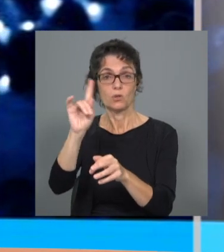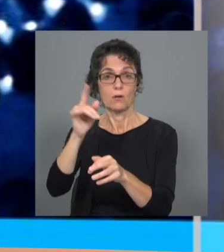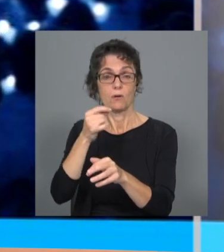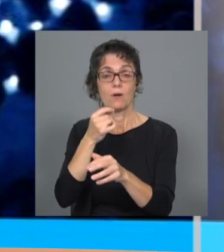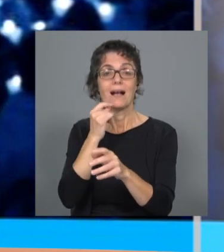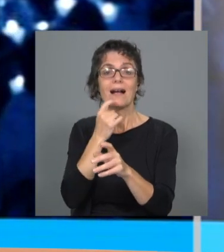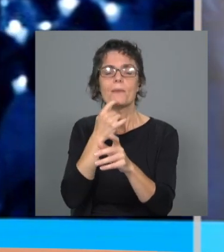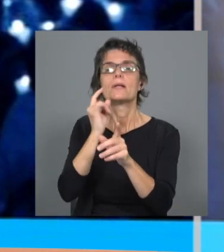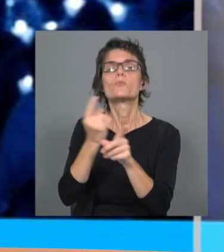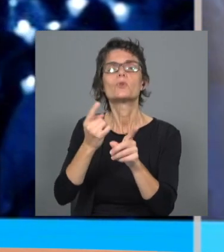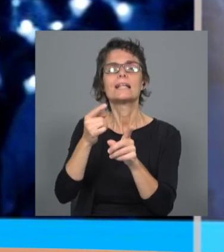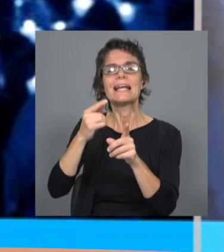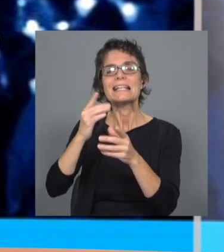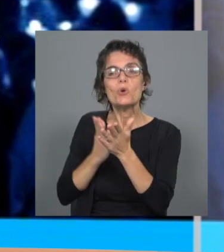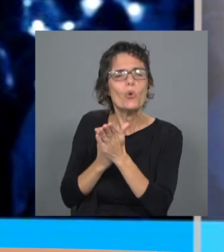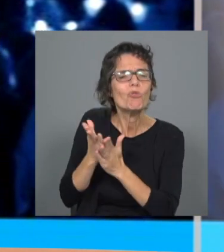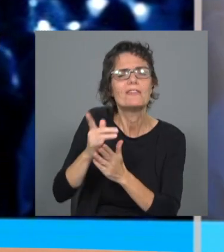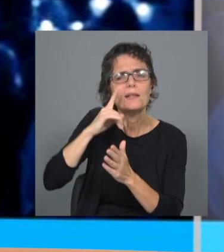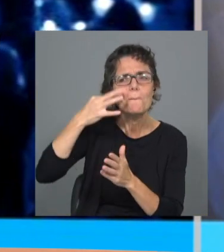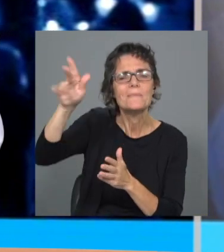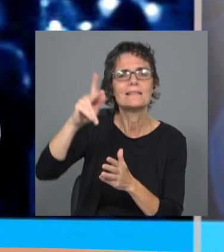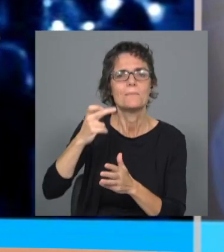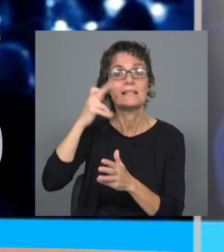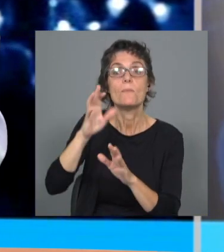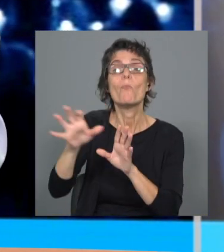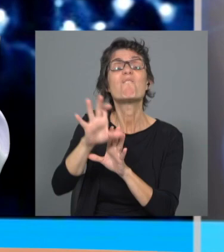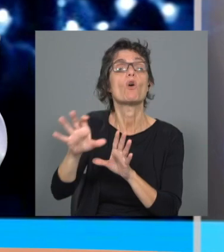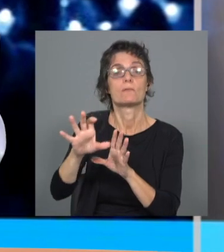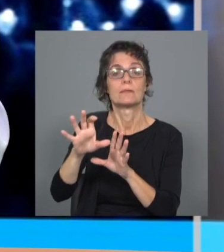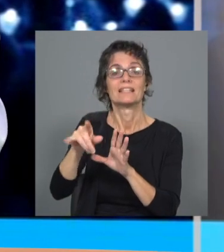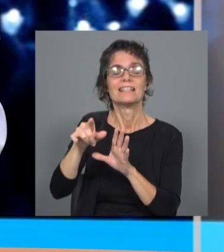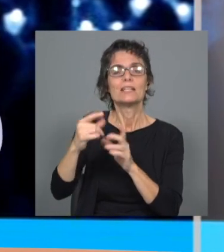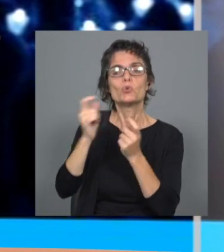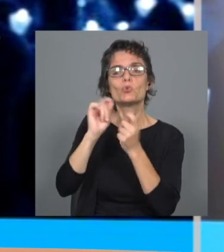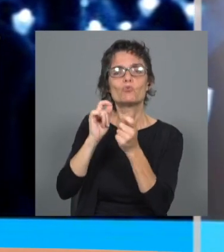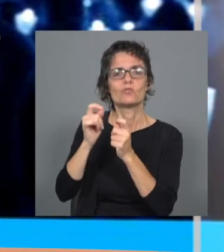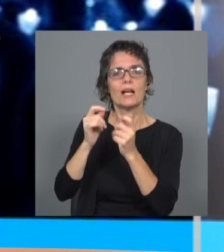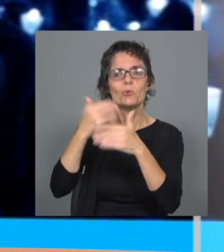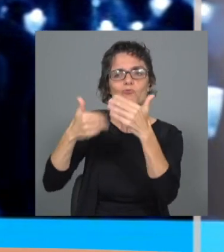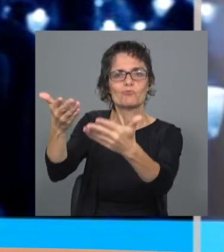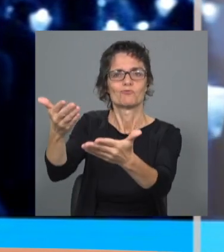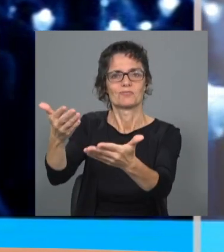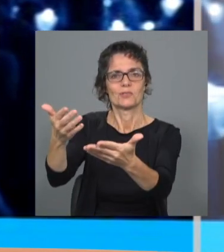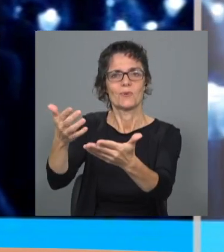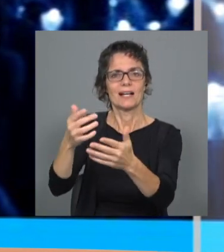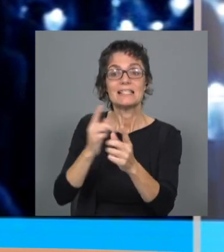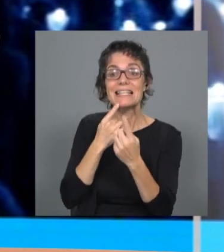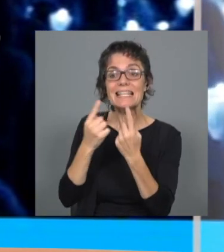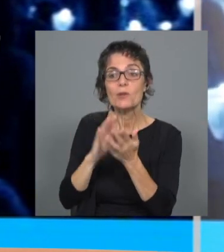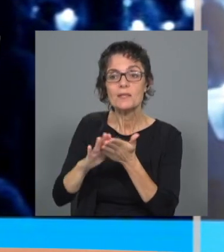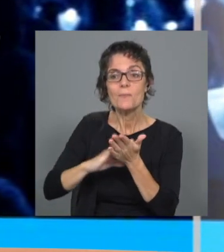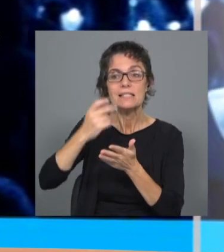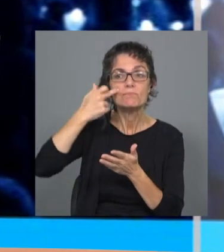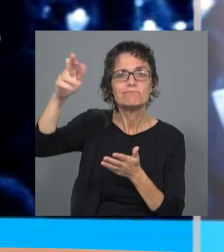nunca. Nunca. É que se abre um processo... Se inaugura um processo. E mesmo que nestes meses seja feito apenas um trabalho inicial, que é compreensível,